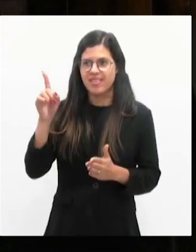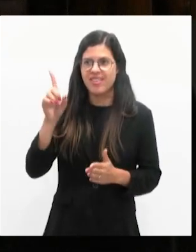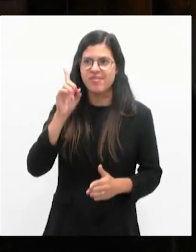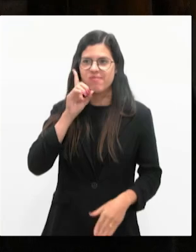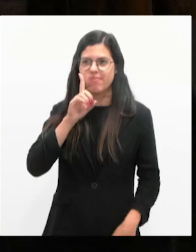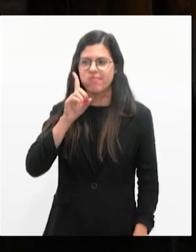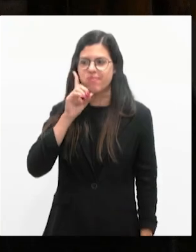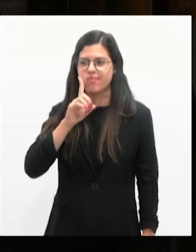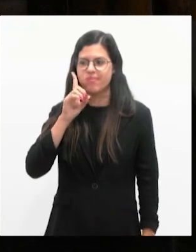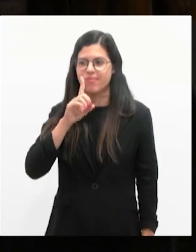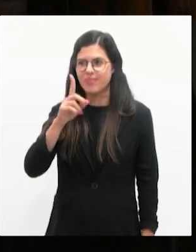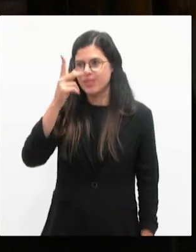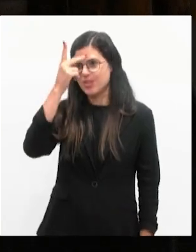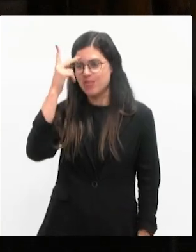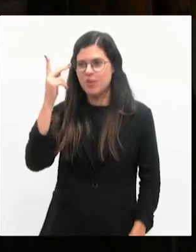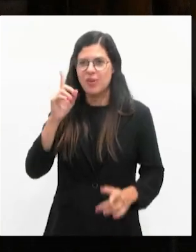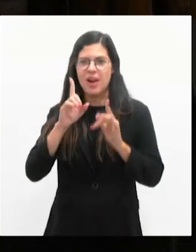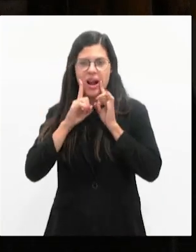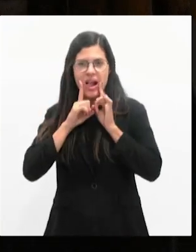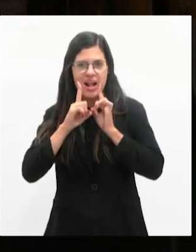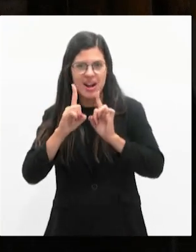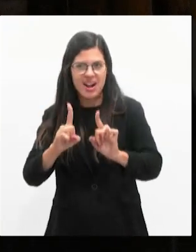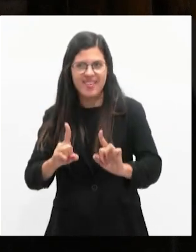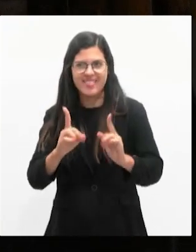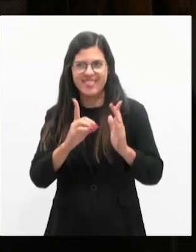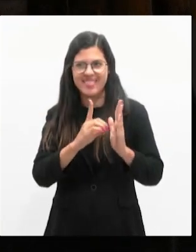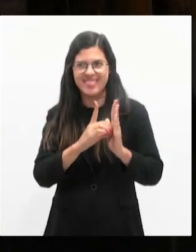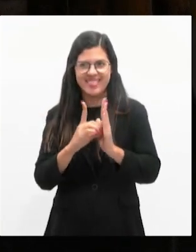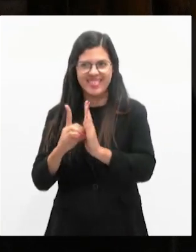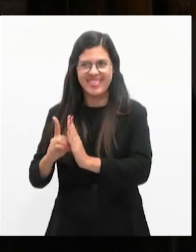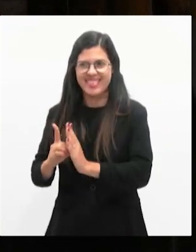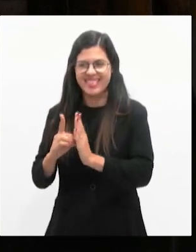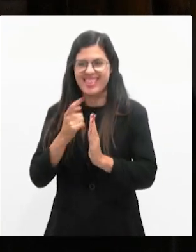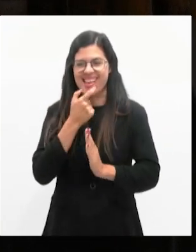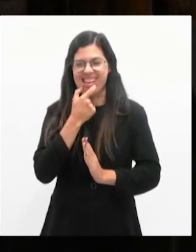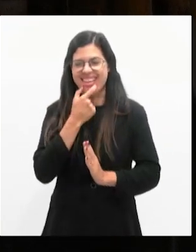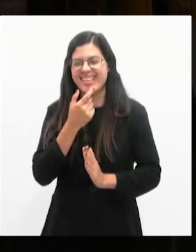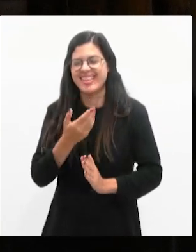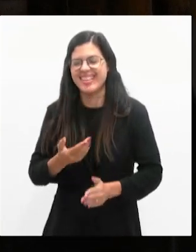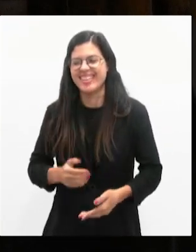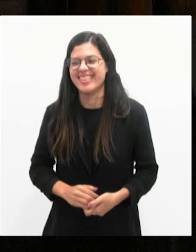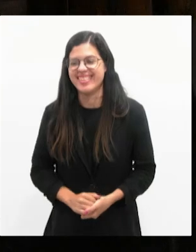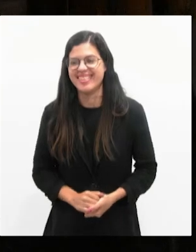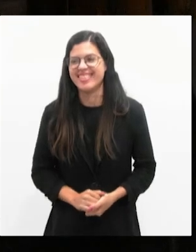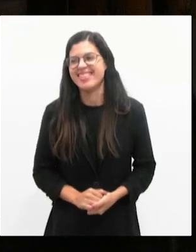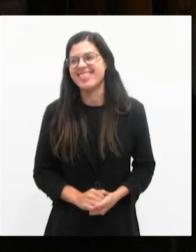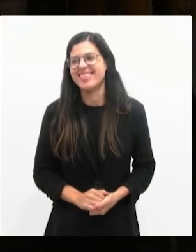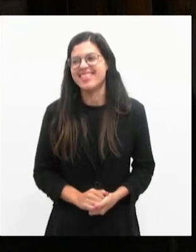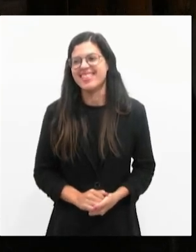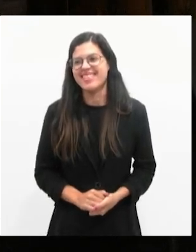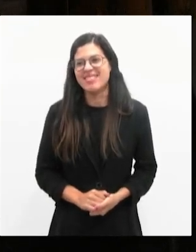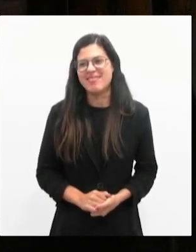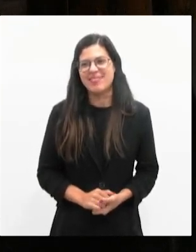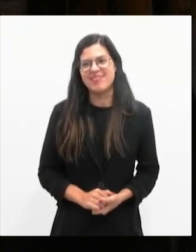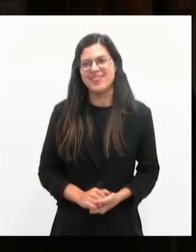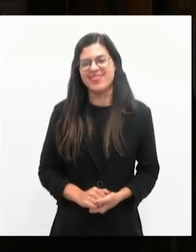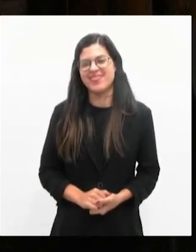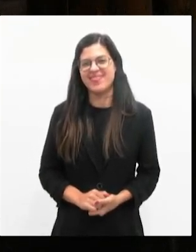o pessoal está reclamando do DETRAN aqui em inglês, né? Até lá nos Estados Unidos.